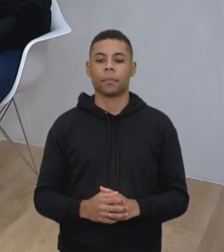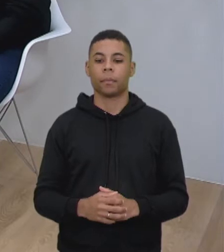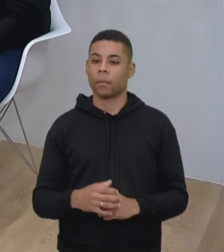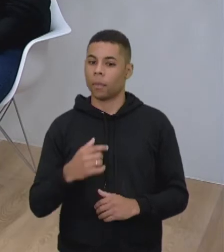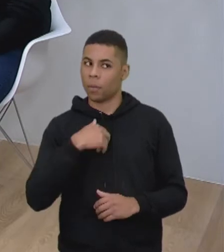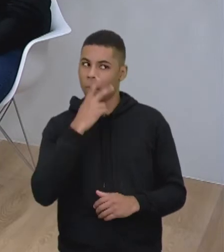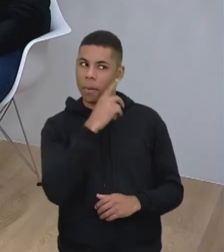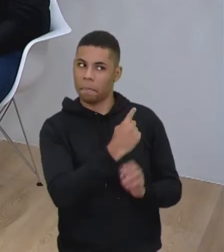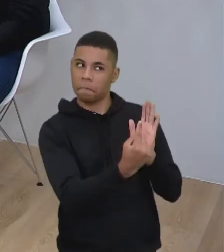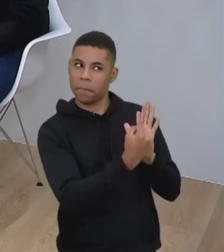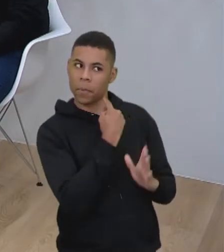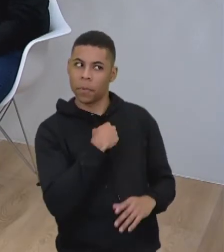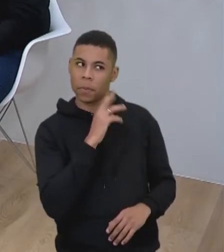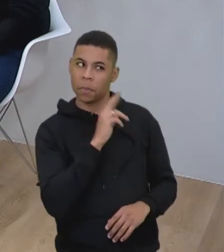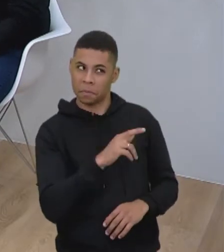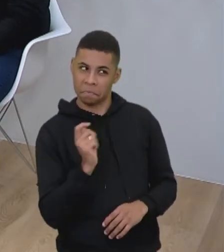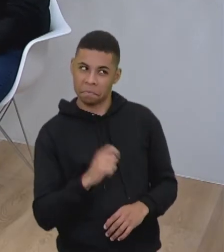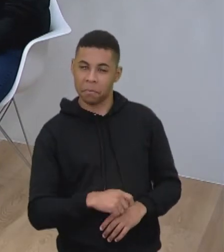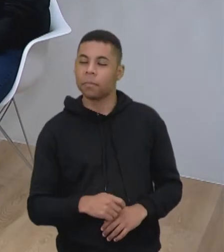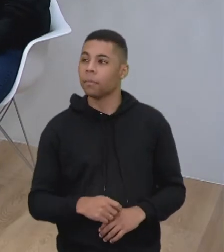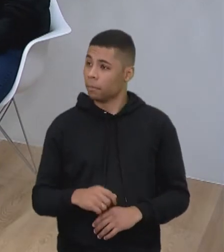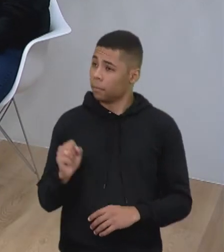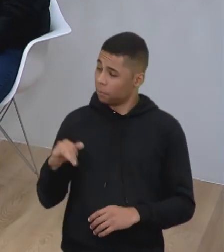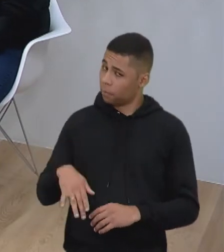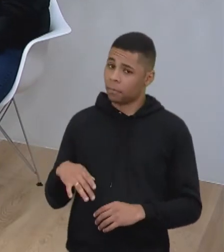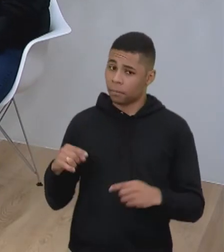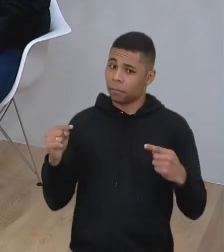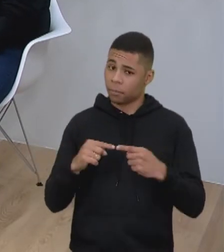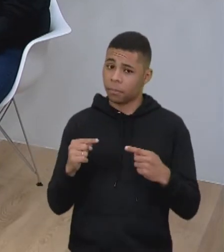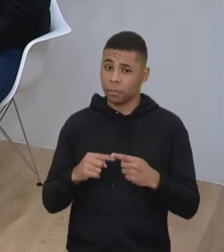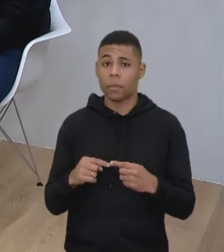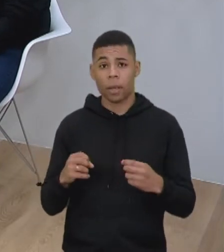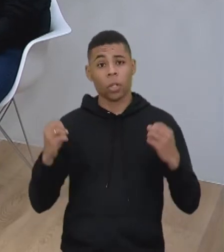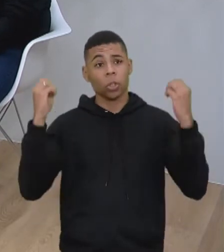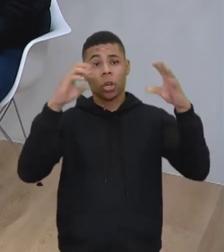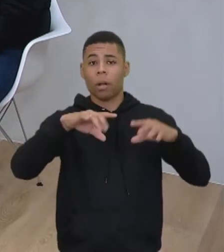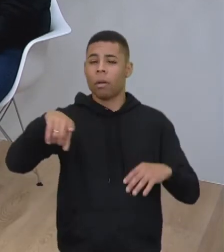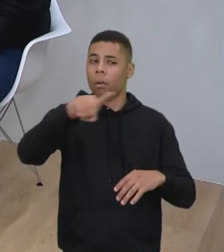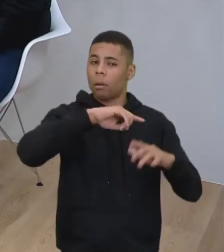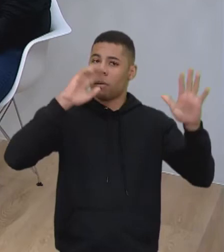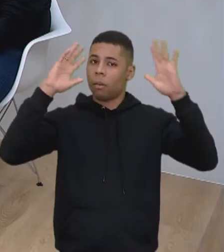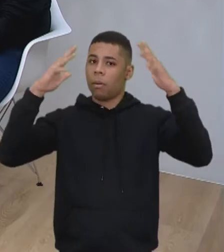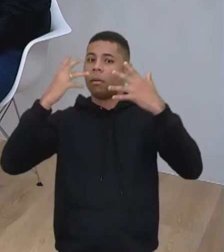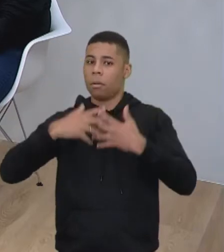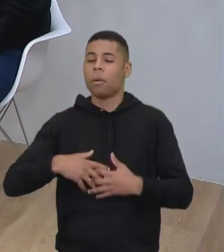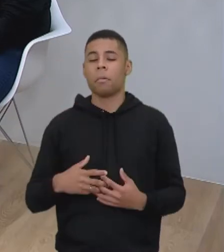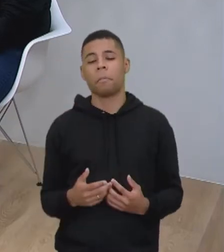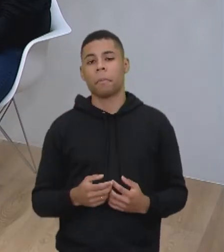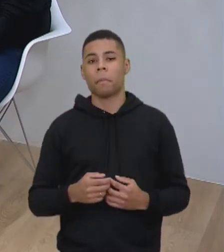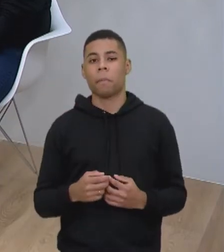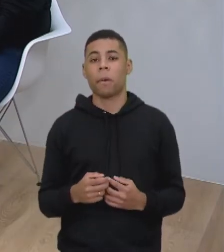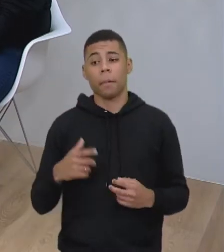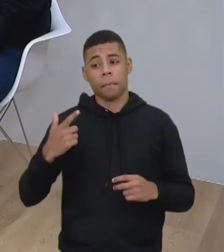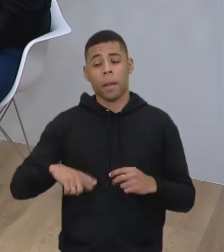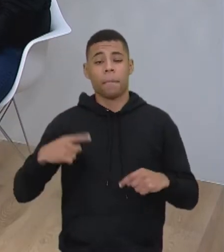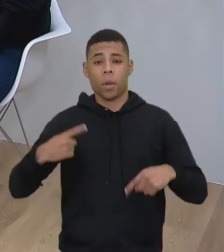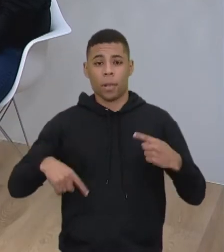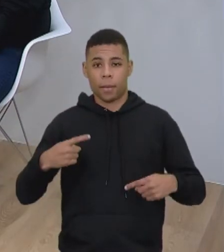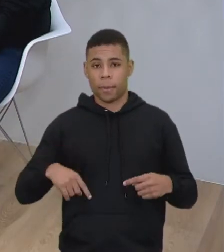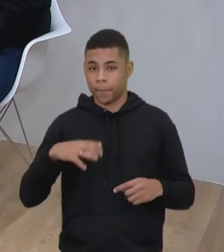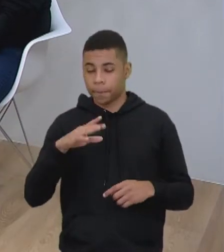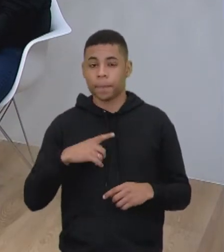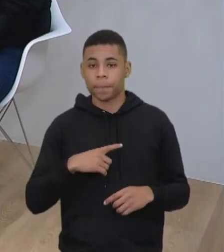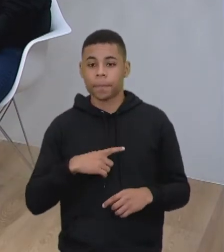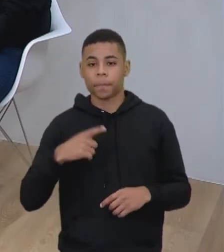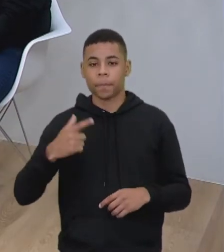que você queria saber. Respondeu, na verdade, que o debate aqui é para polemizar, né? Polemizar. Eu vou usar uma palavra aqui que foi utilizada no componente